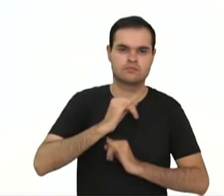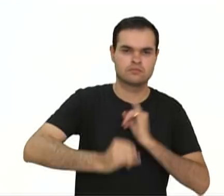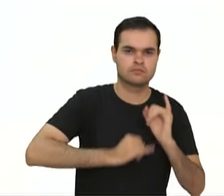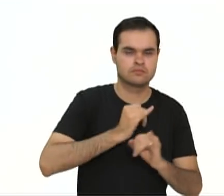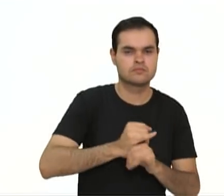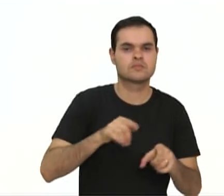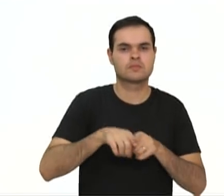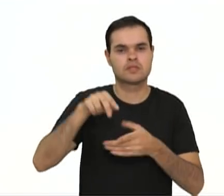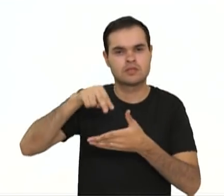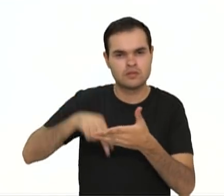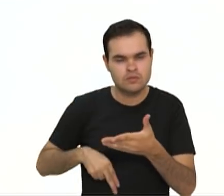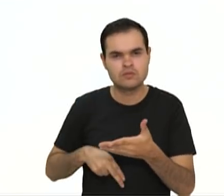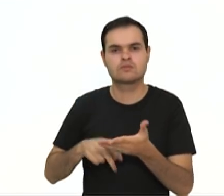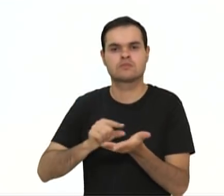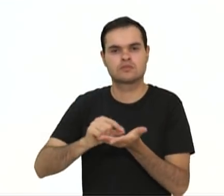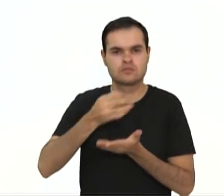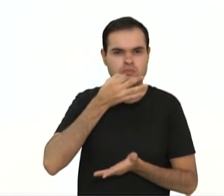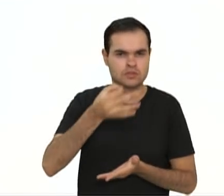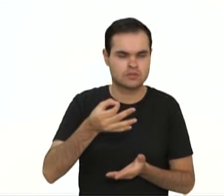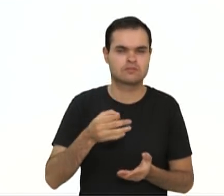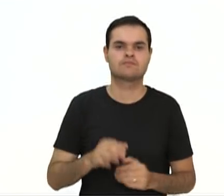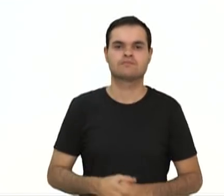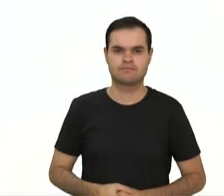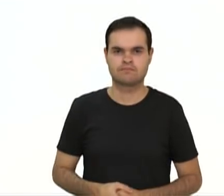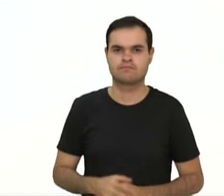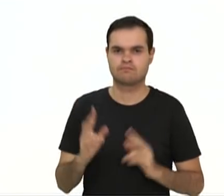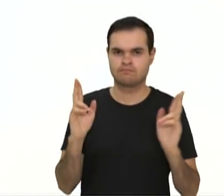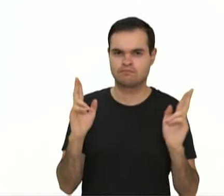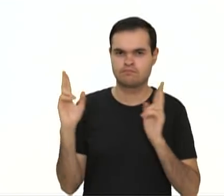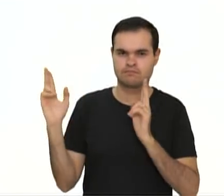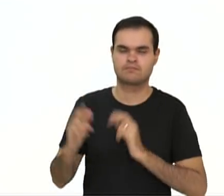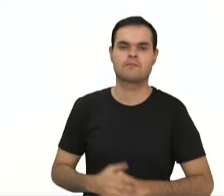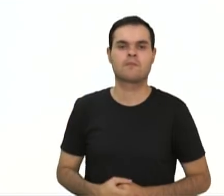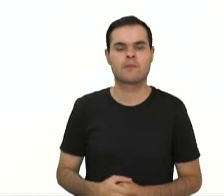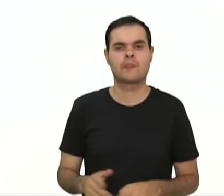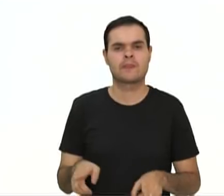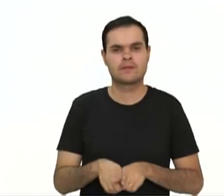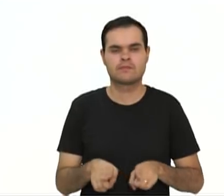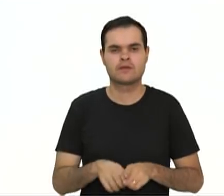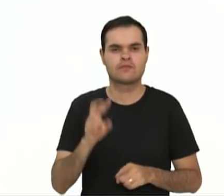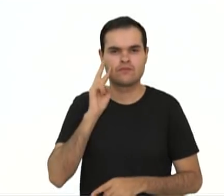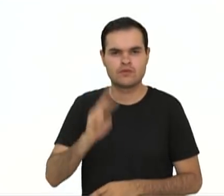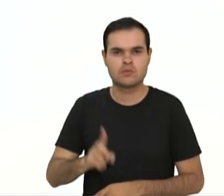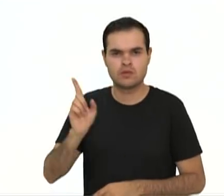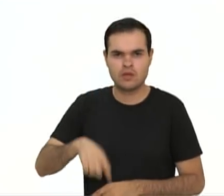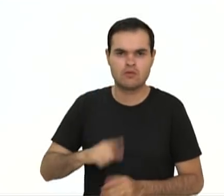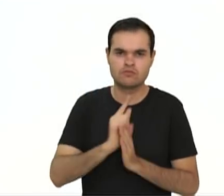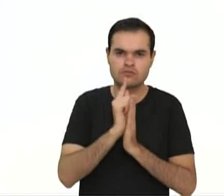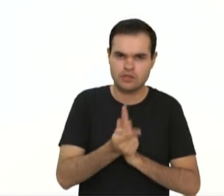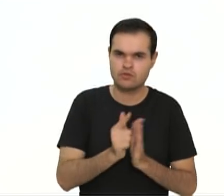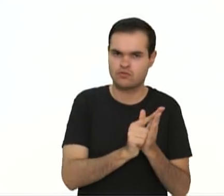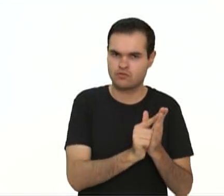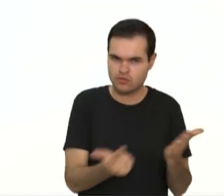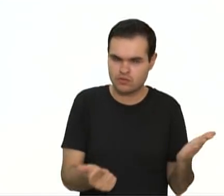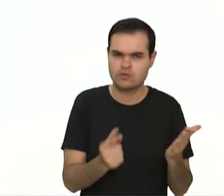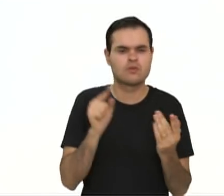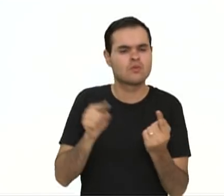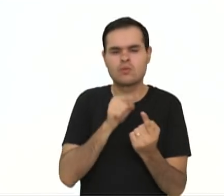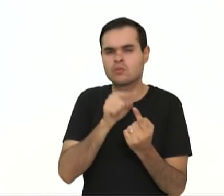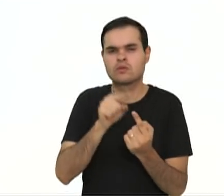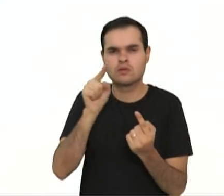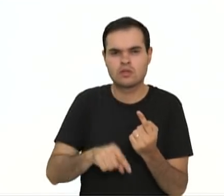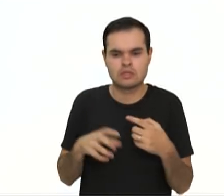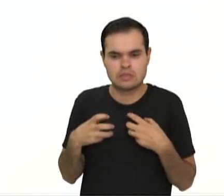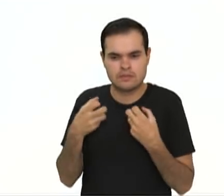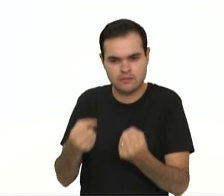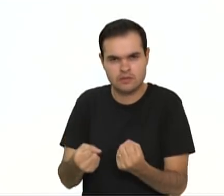internet, leitura de artigo de opinião, um fragmento. Vimos que é um gênero jornalístico, a intenção de